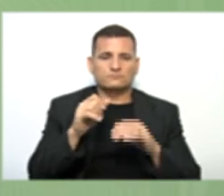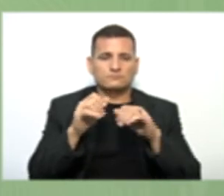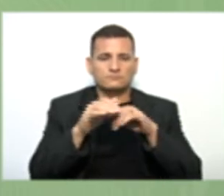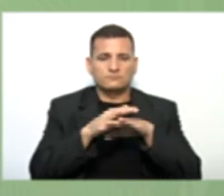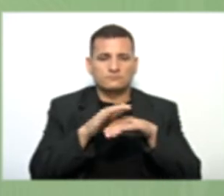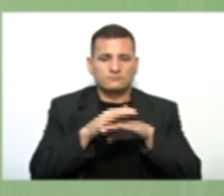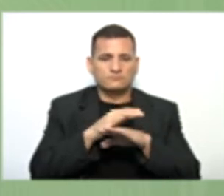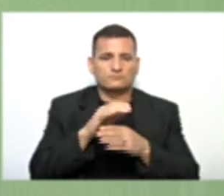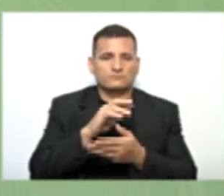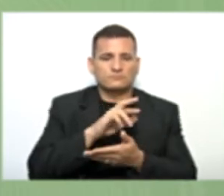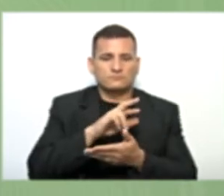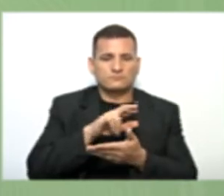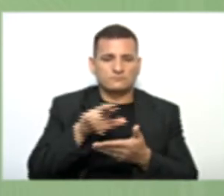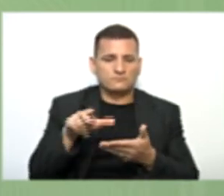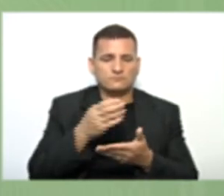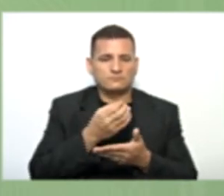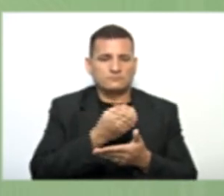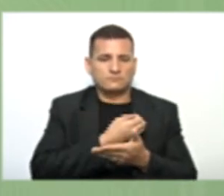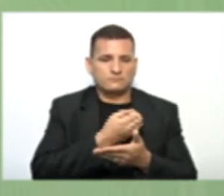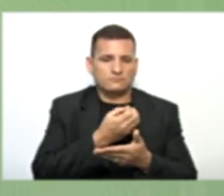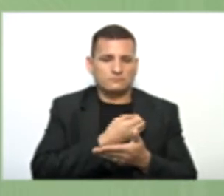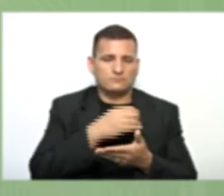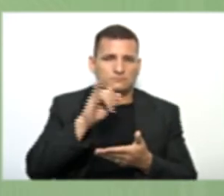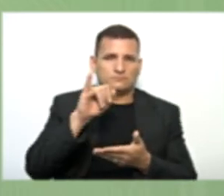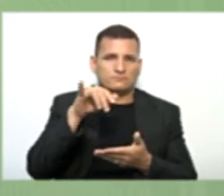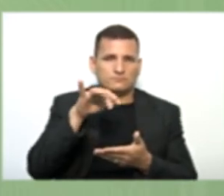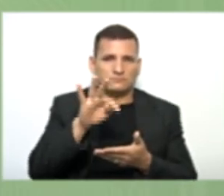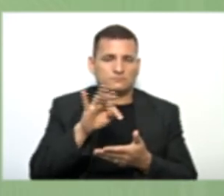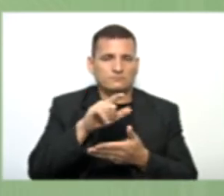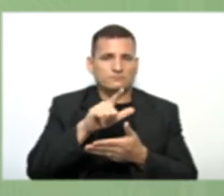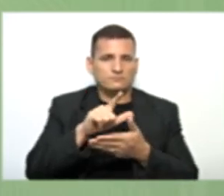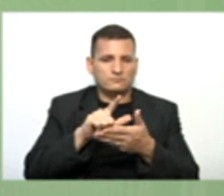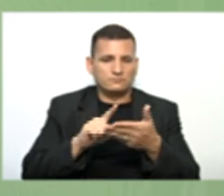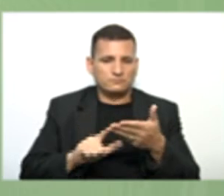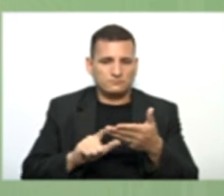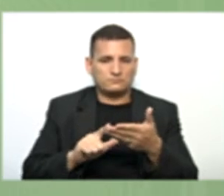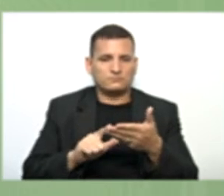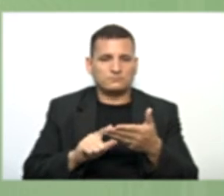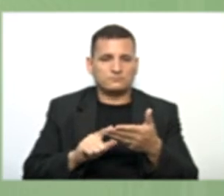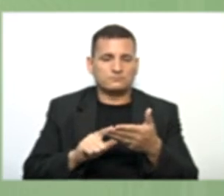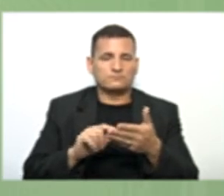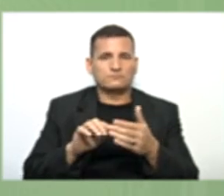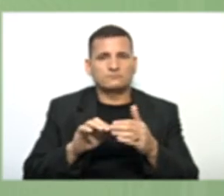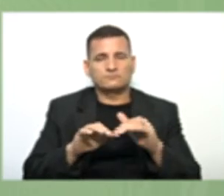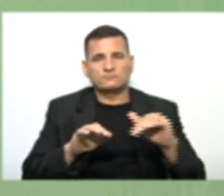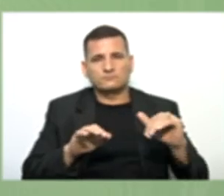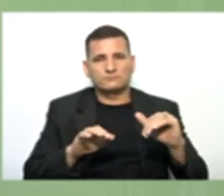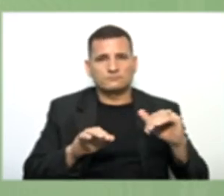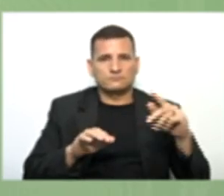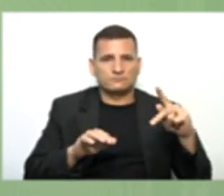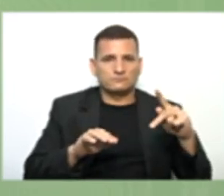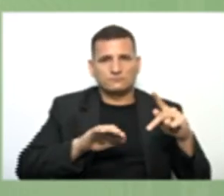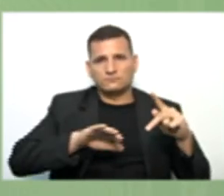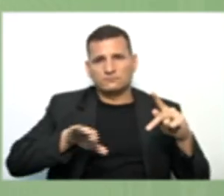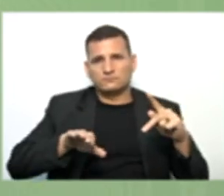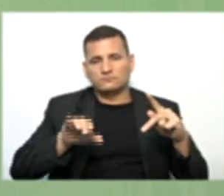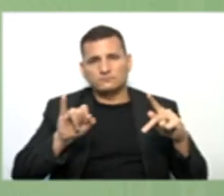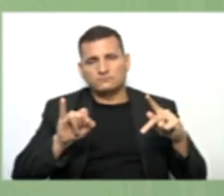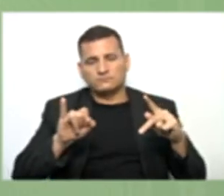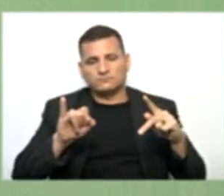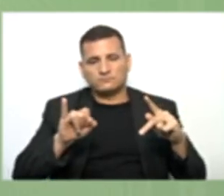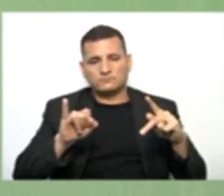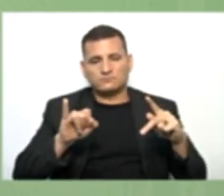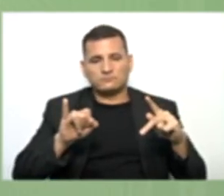vários números inteiros em uma lista e fazer a separação de quem é par e de quem é ímpar. Olha